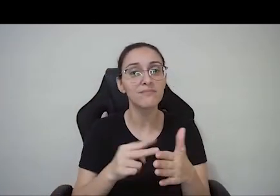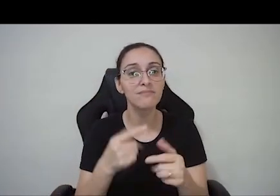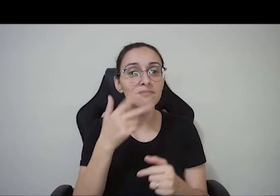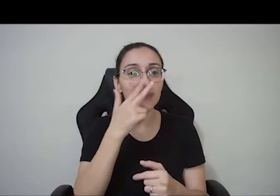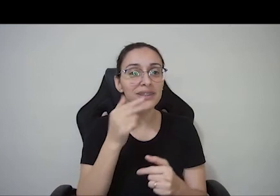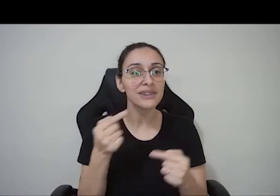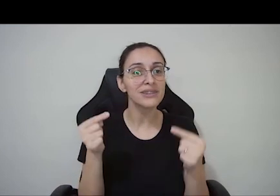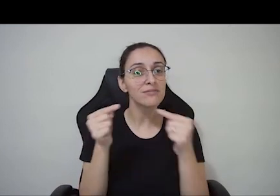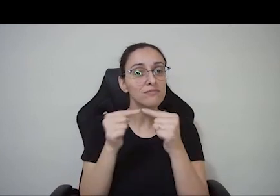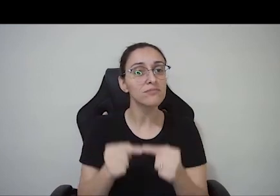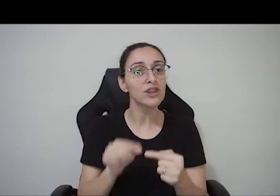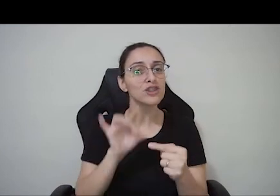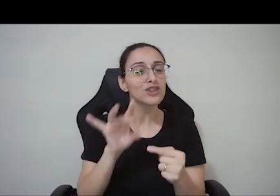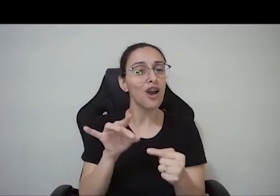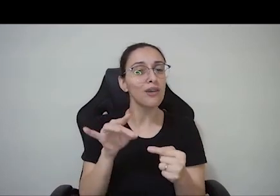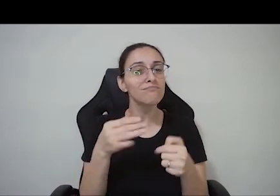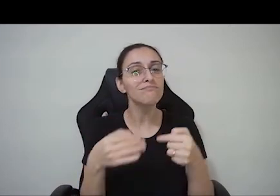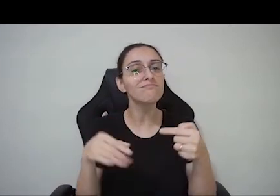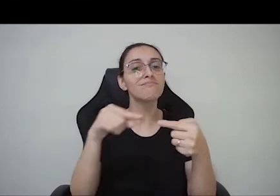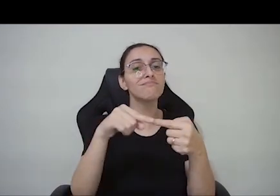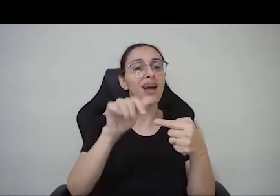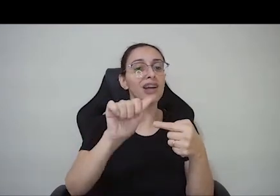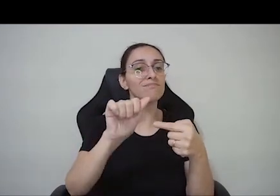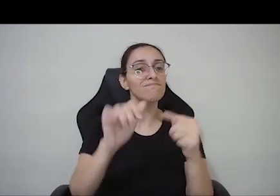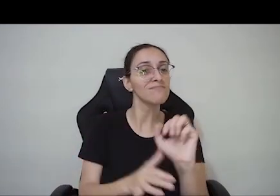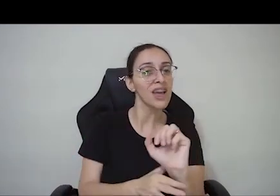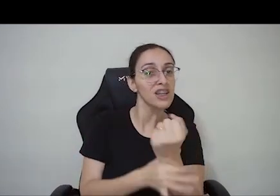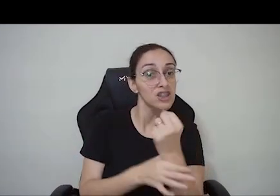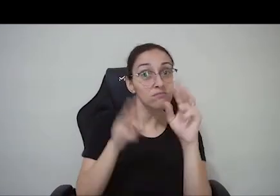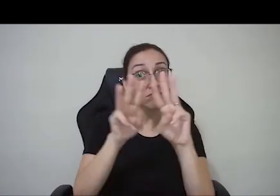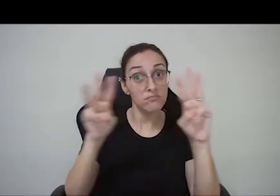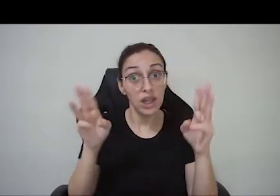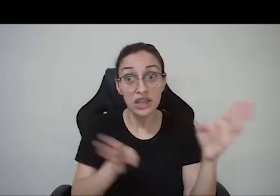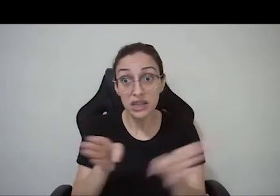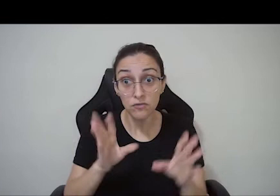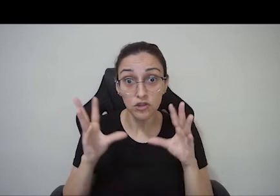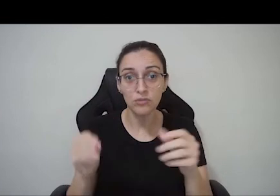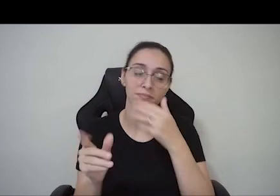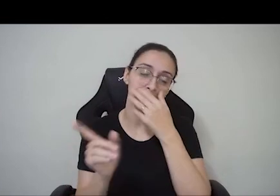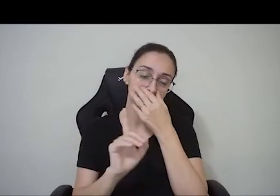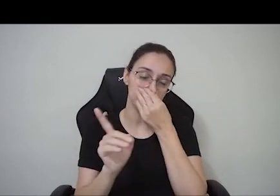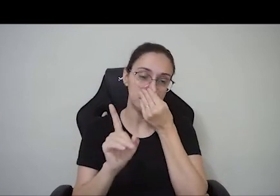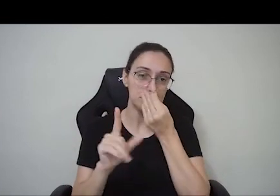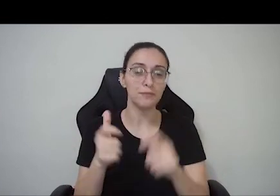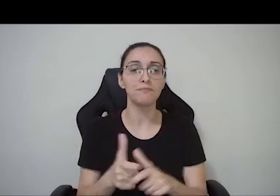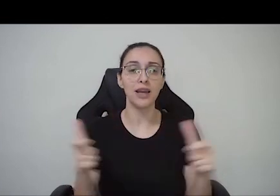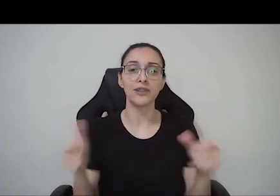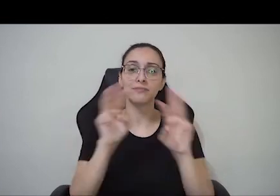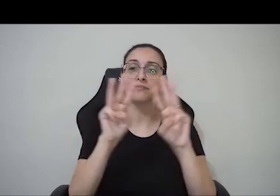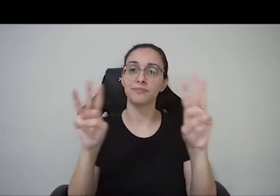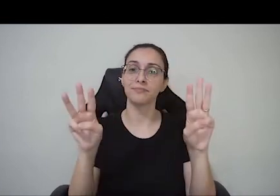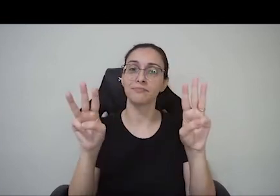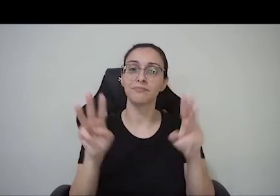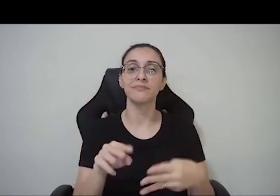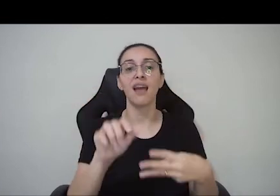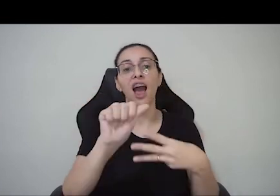em conformidade apenas com os critérios de nível A não garante um site altamente acessível. A maioria dos sites tem o